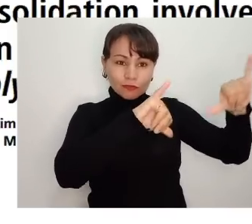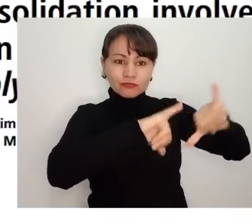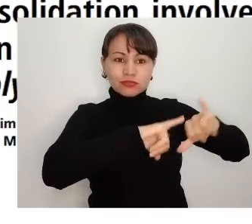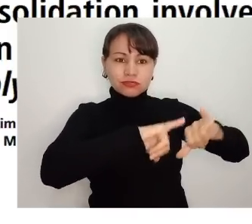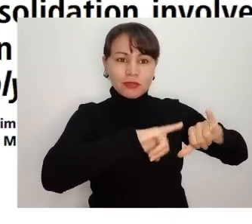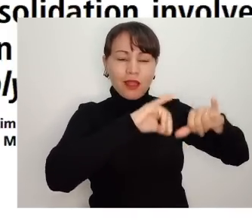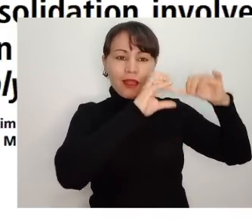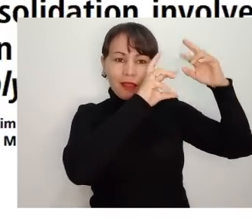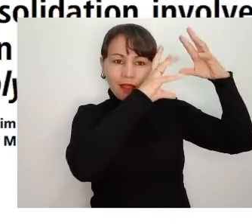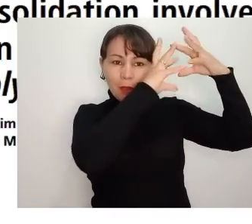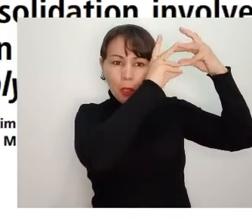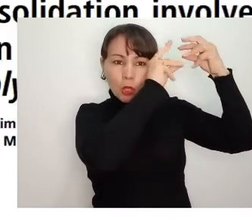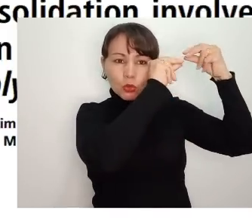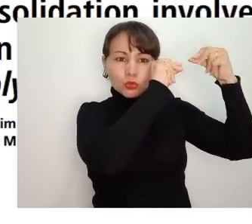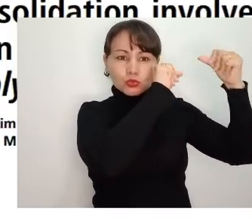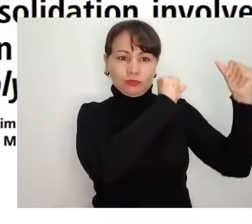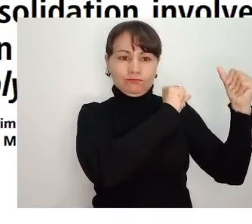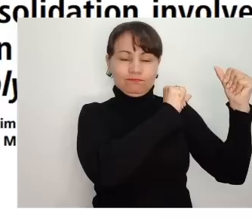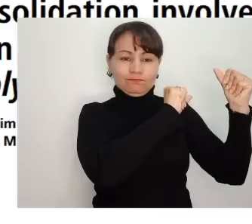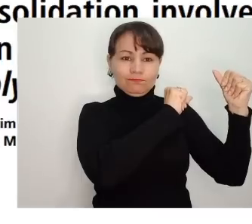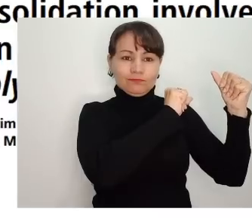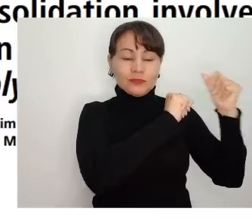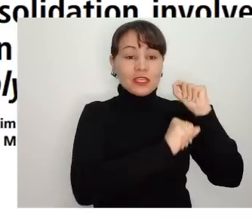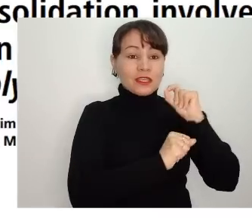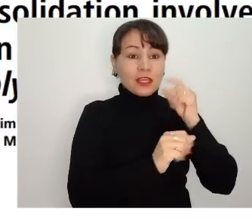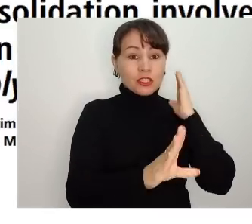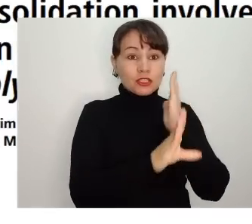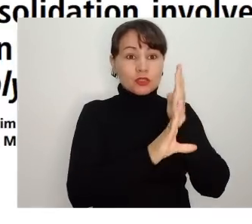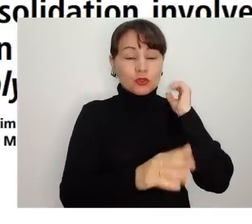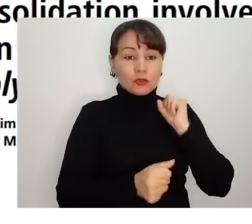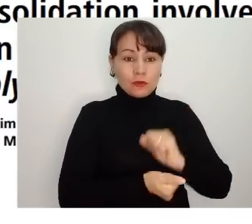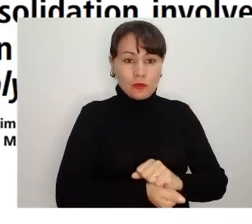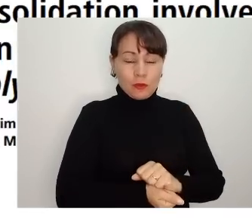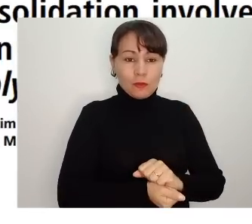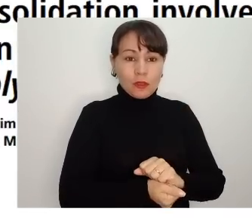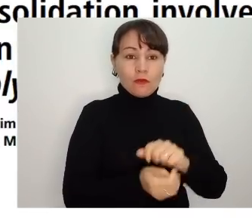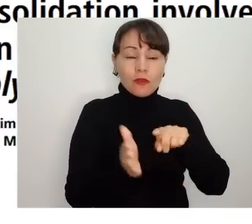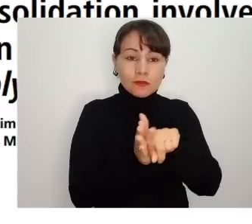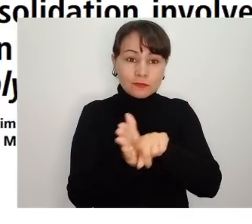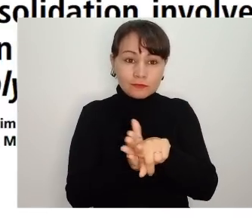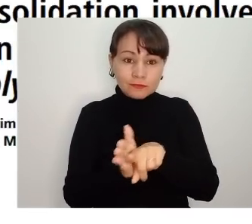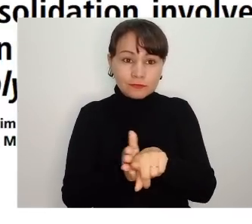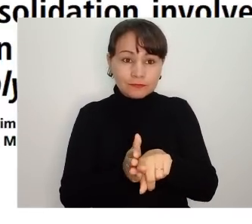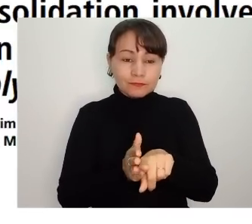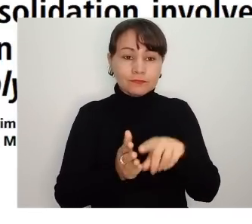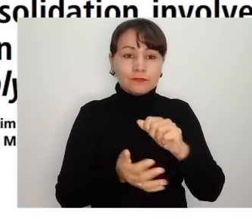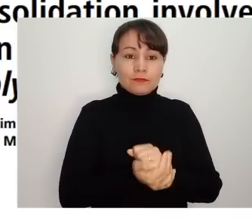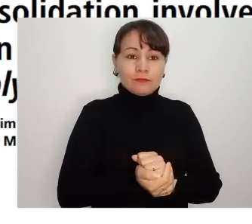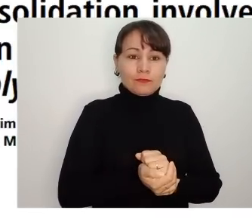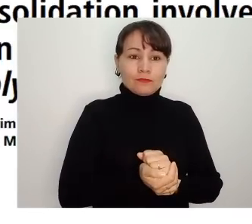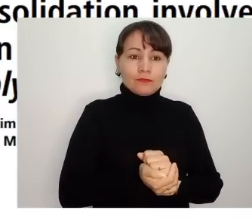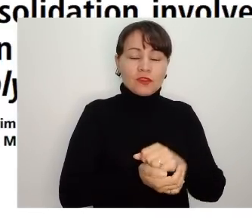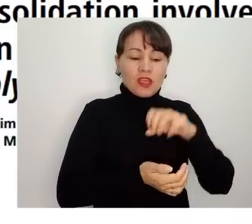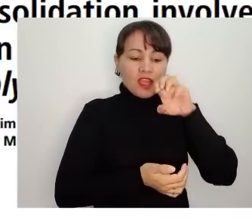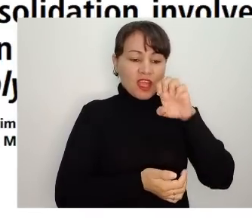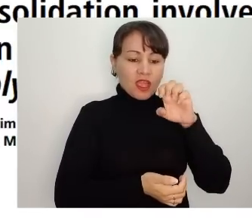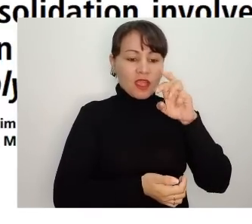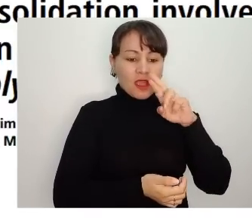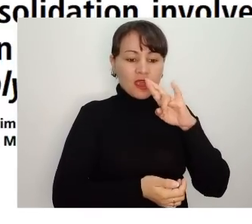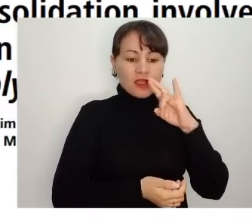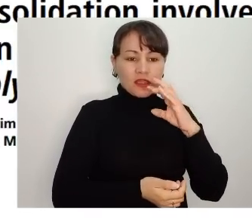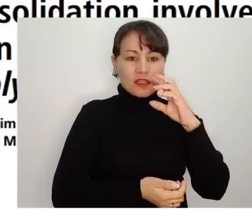plasticidade. E quem descobriu isso foi esse famoso pesquisador, o